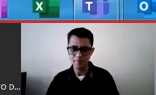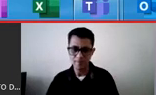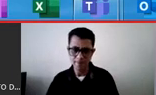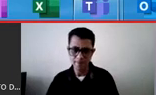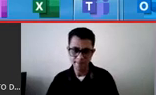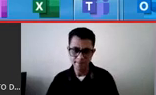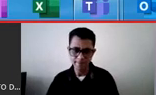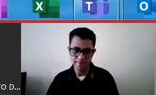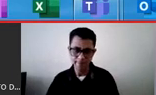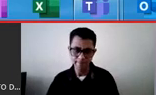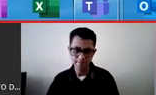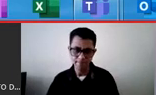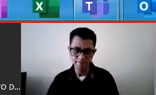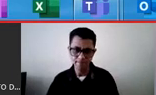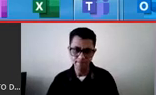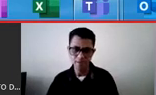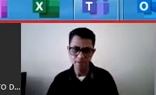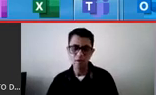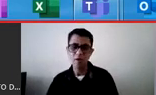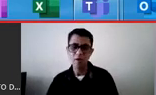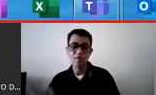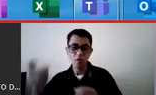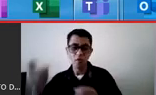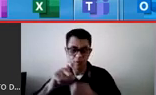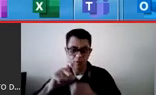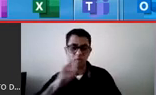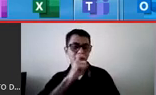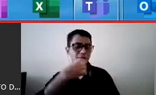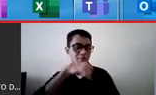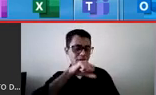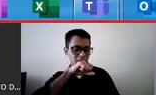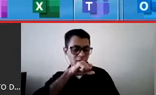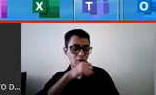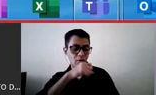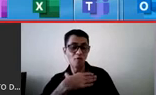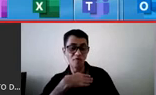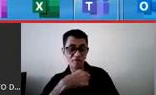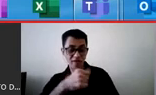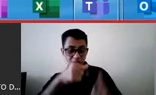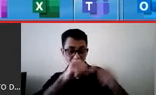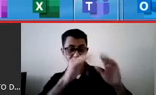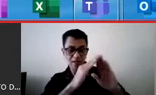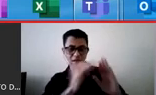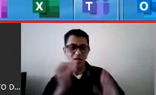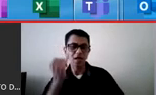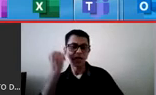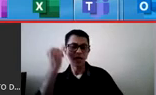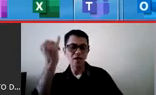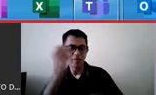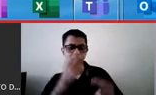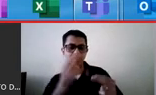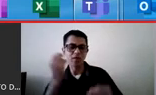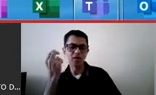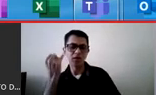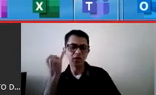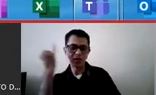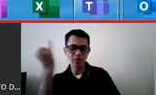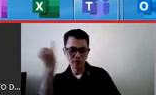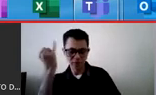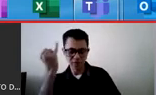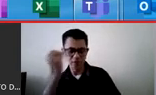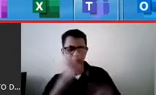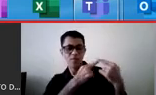aqui. Para pais e mães, com os filhos em casa, explique a importância de ter responsabilidade com o